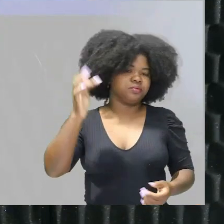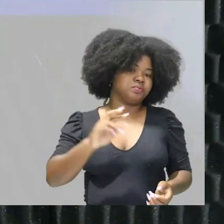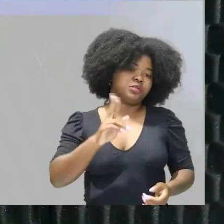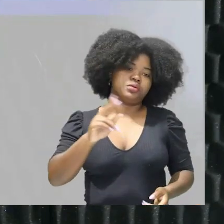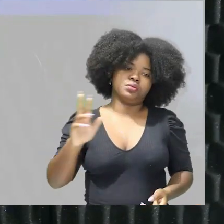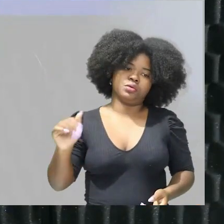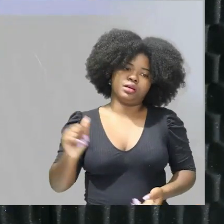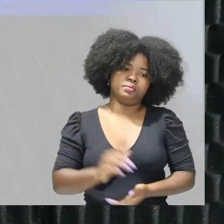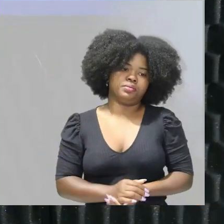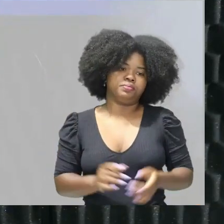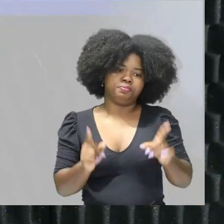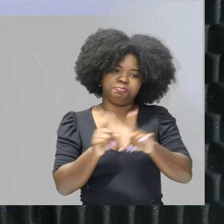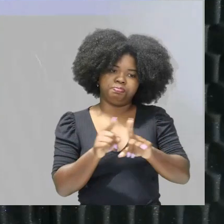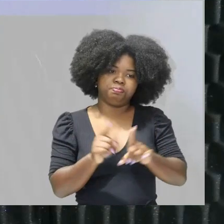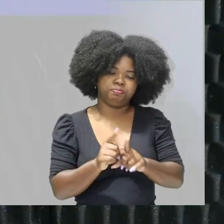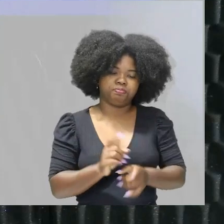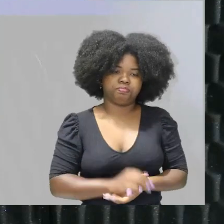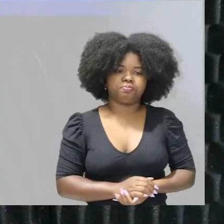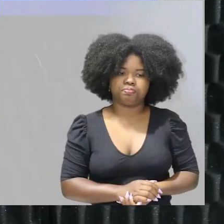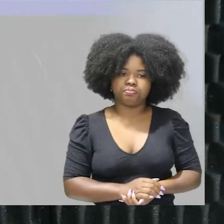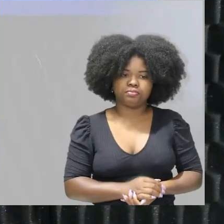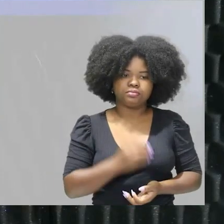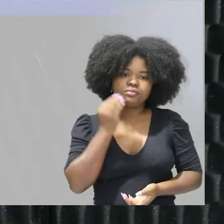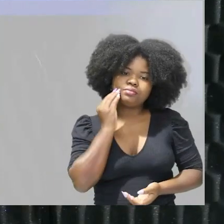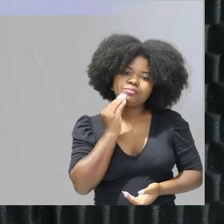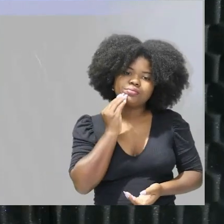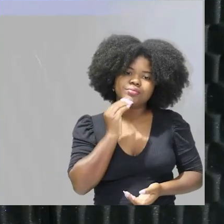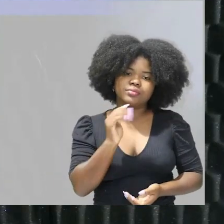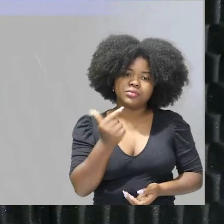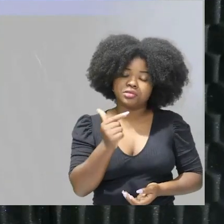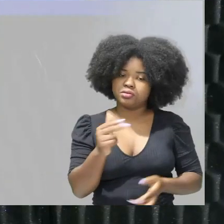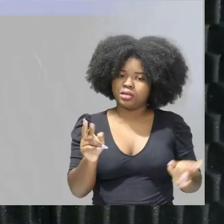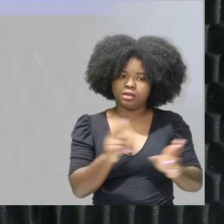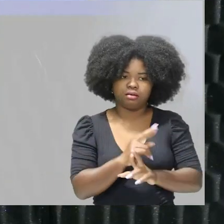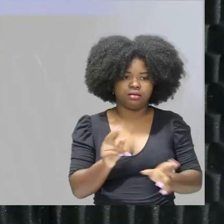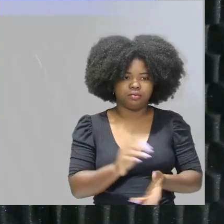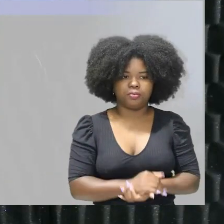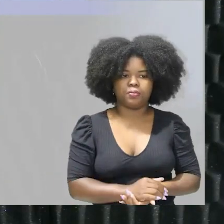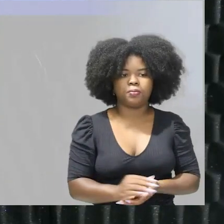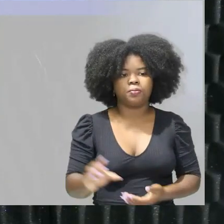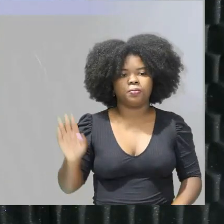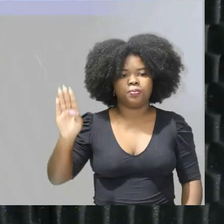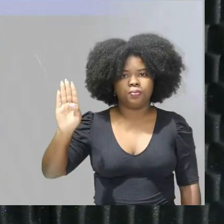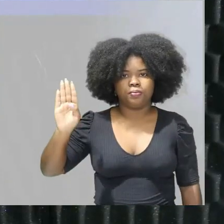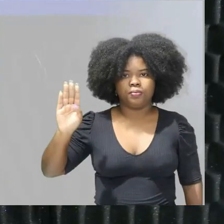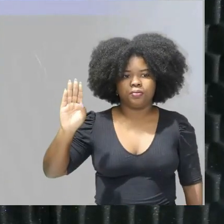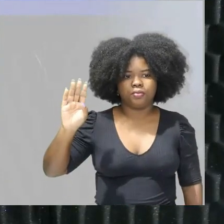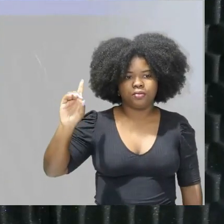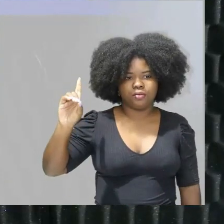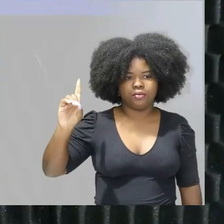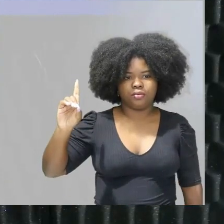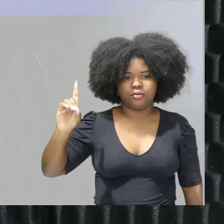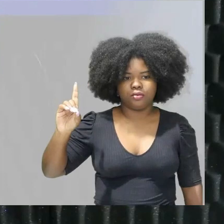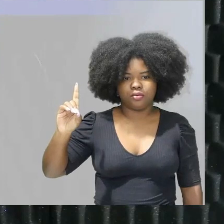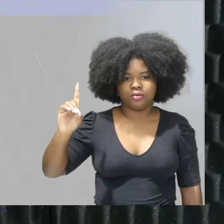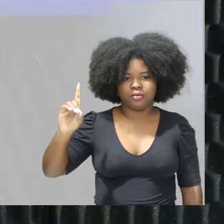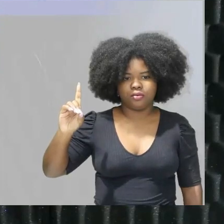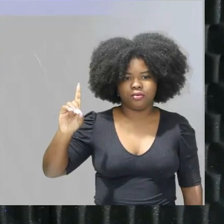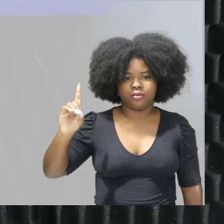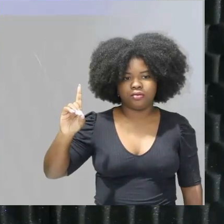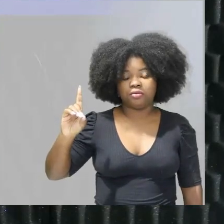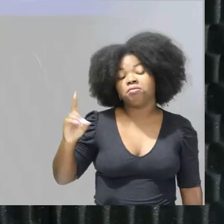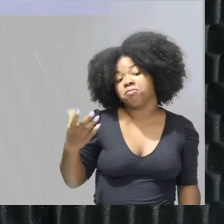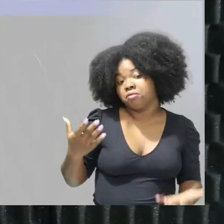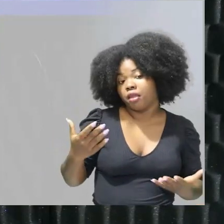das tradições filosóficas né não é bem essa ideia que está sendo desenvolvida aí a vivência dos fenômenos do mundo bom